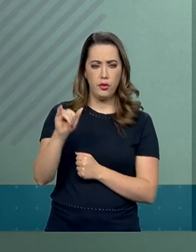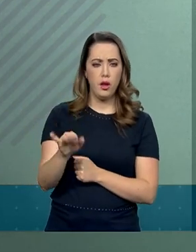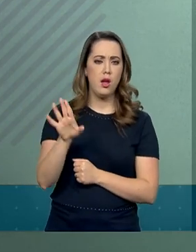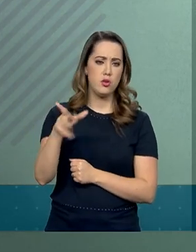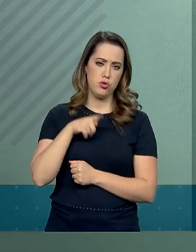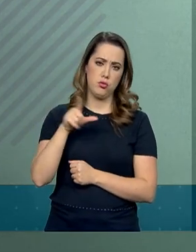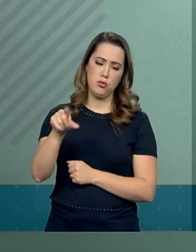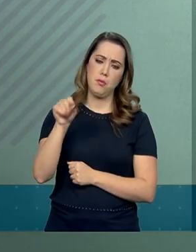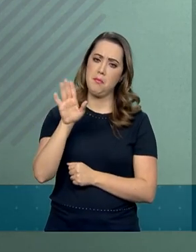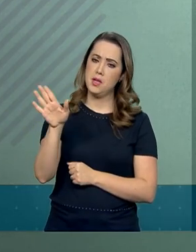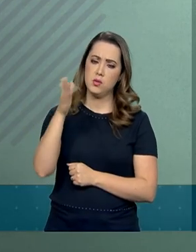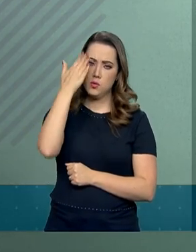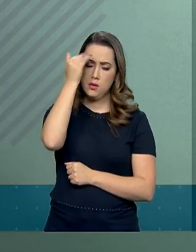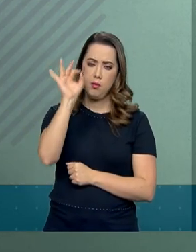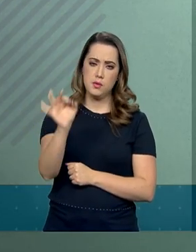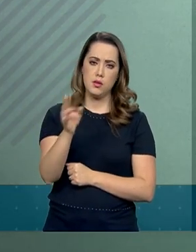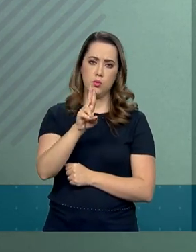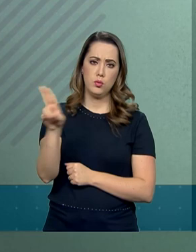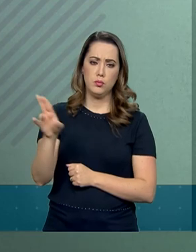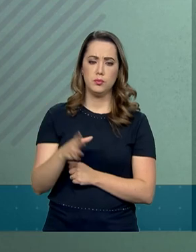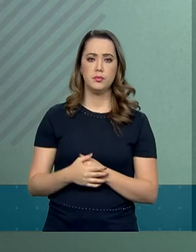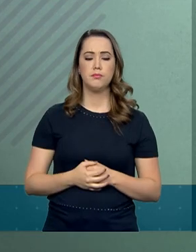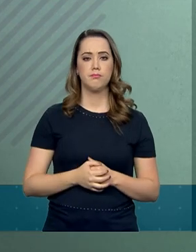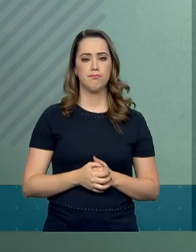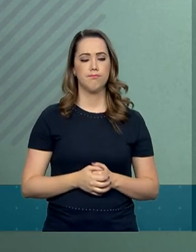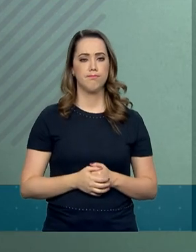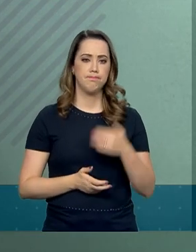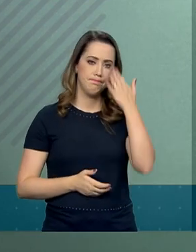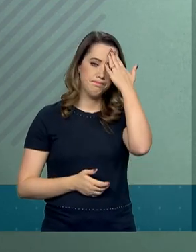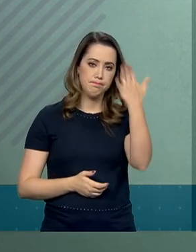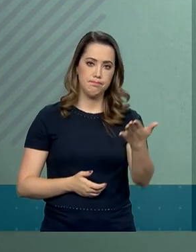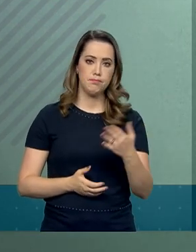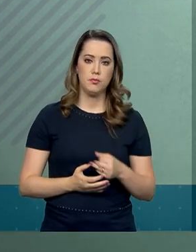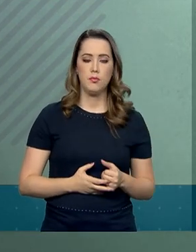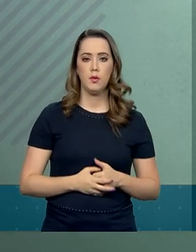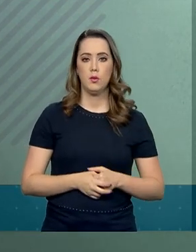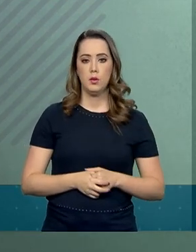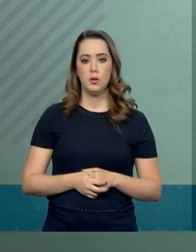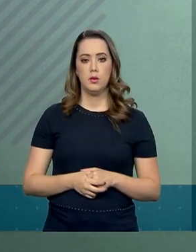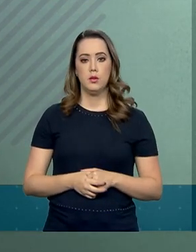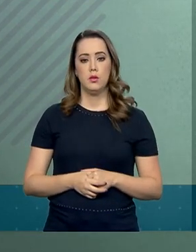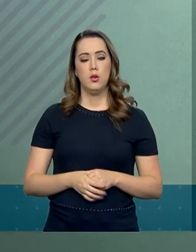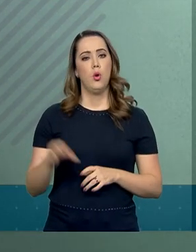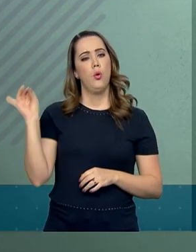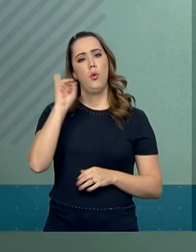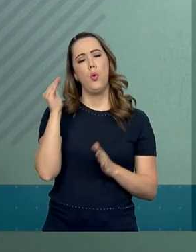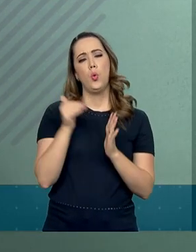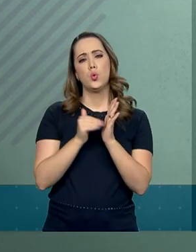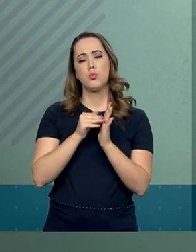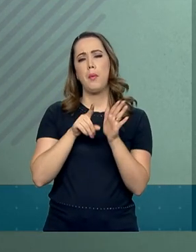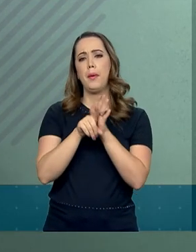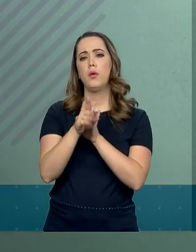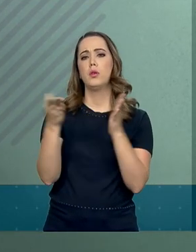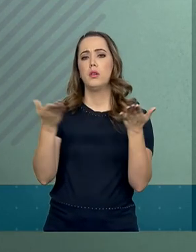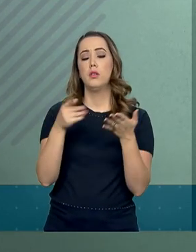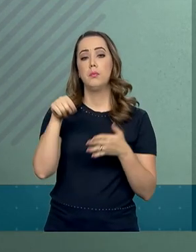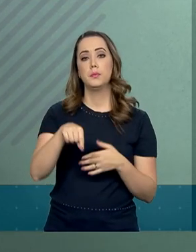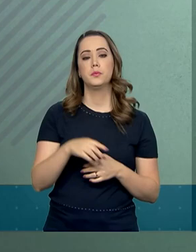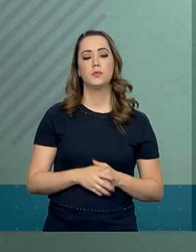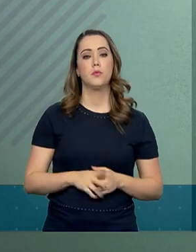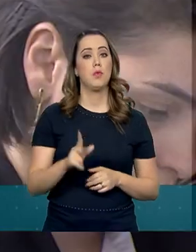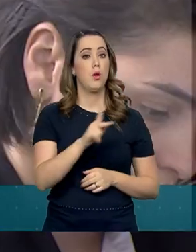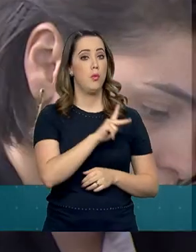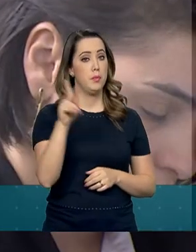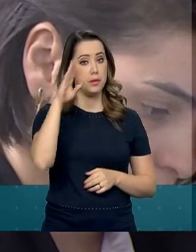firmado muito obrigado a fazer a última pergunta aqui hoje é o